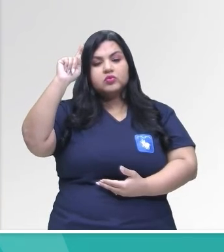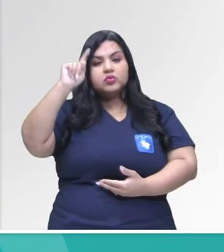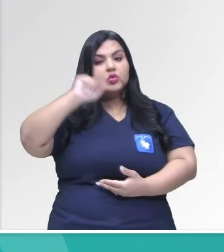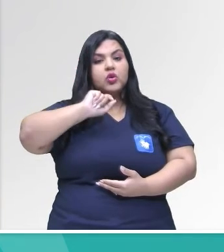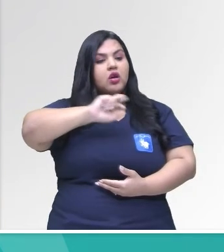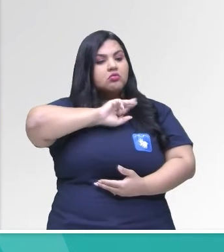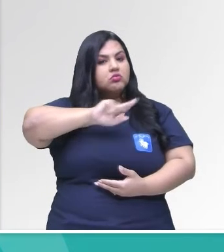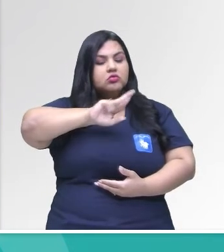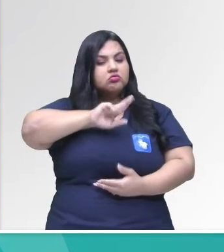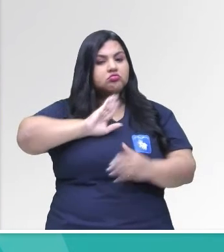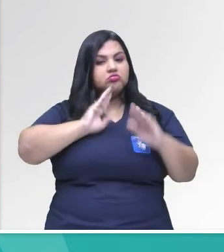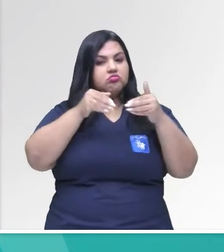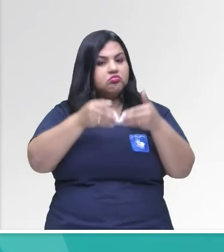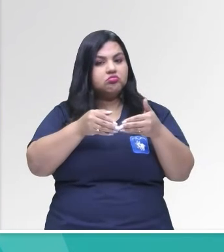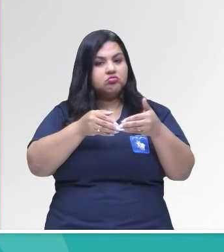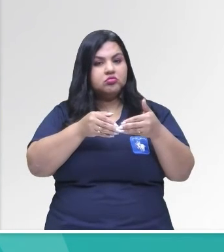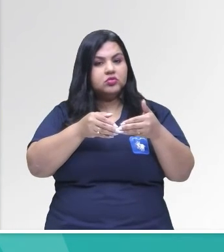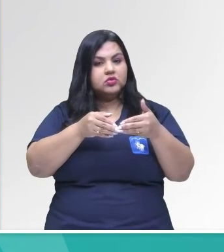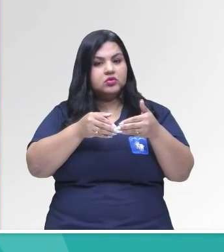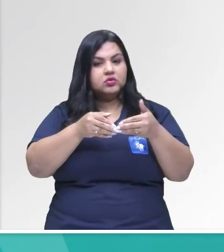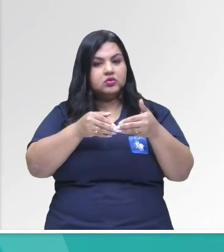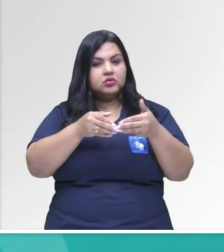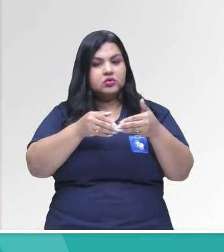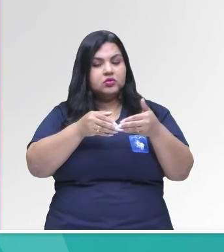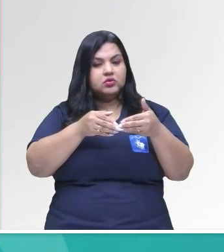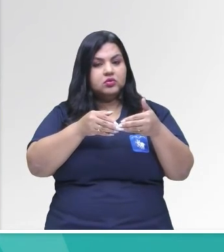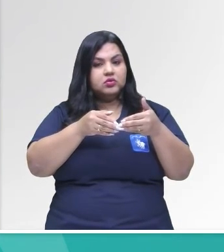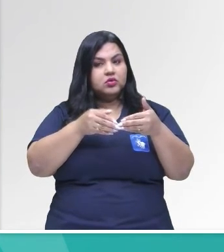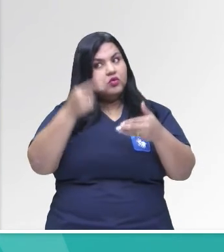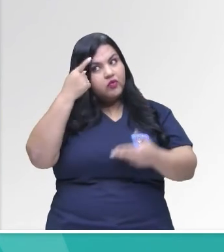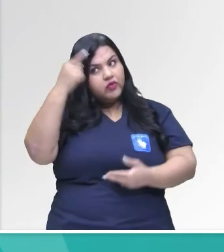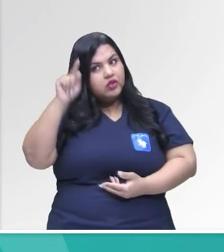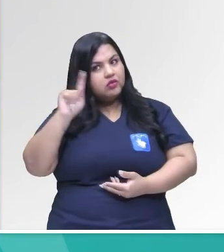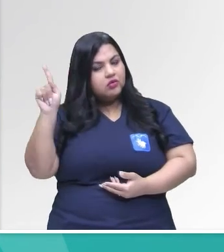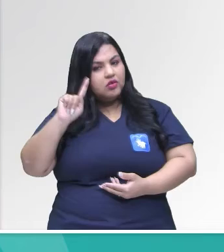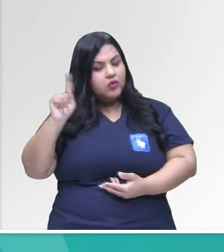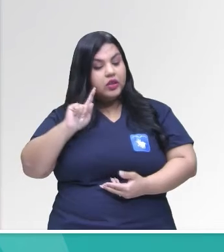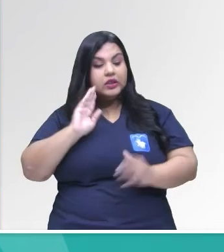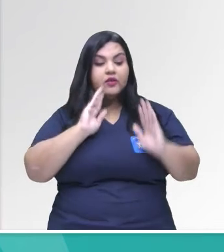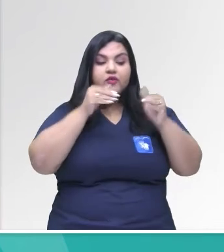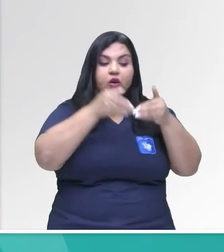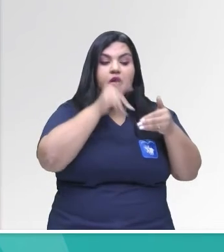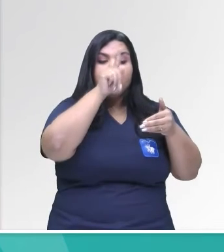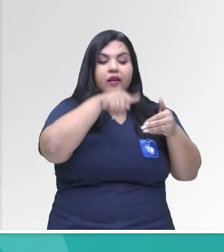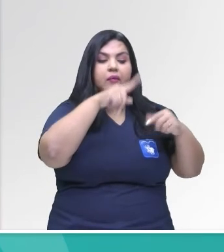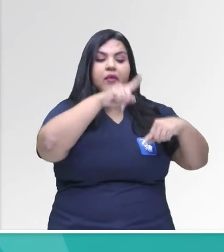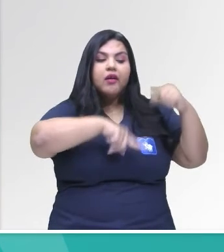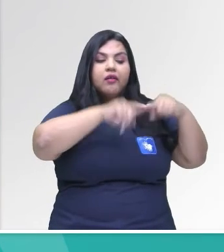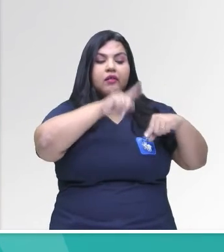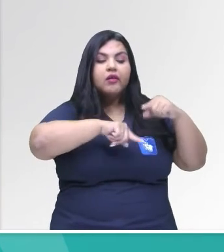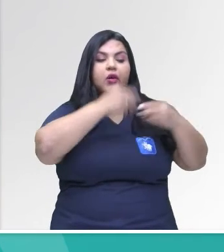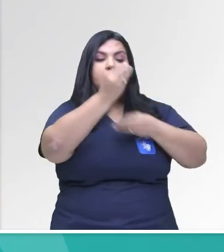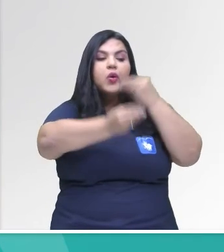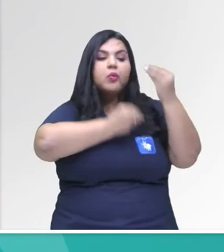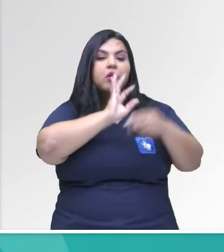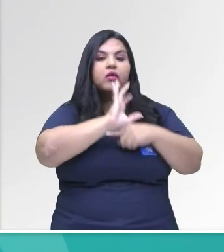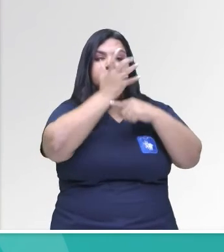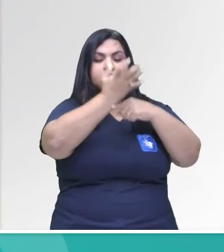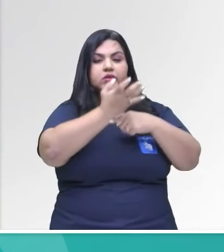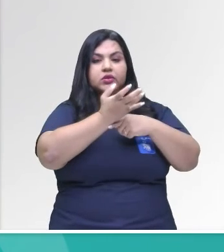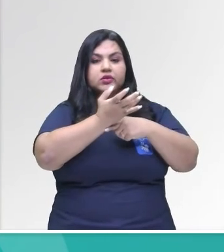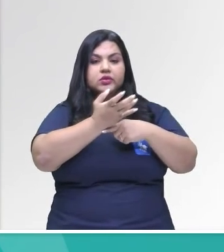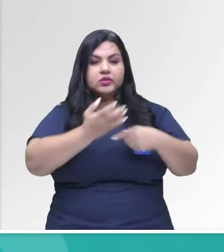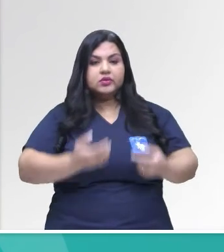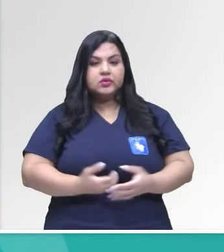o foco não é aqui, ó, não é no inventor, não é. Eu quero saber como é que isso aqui, ó,